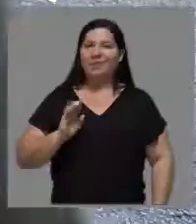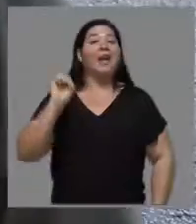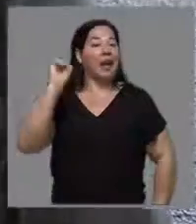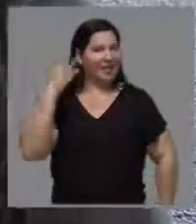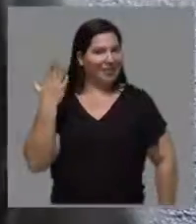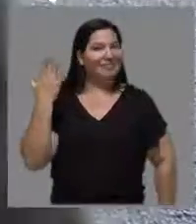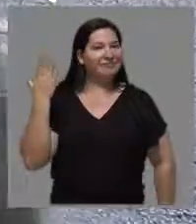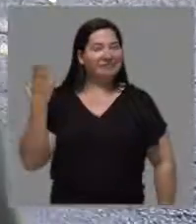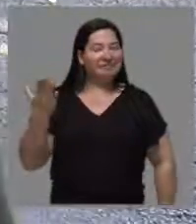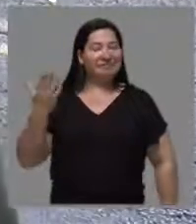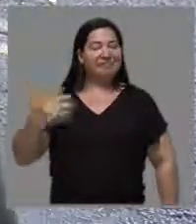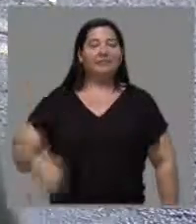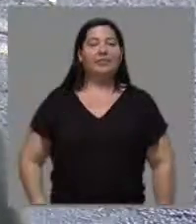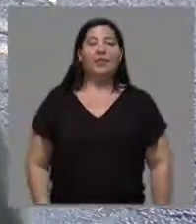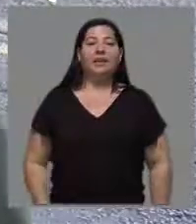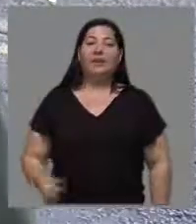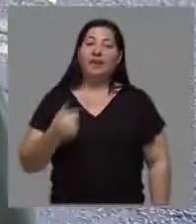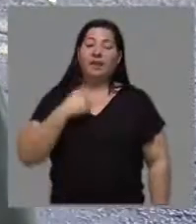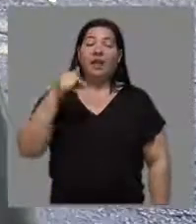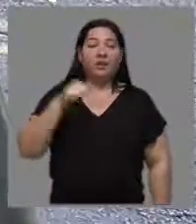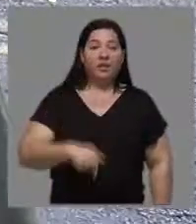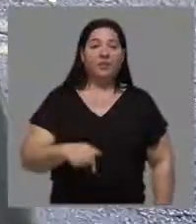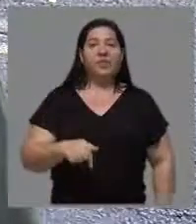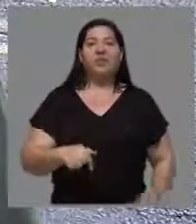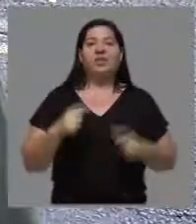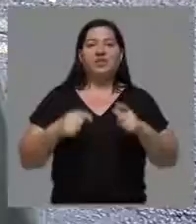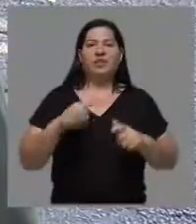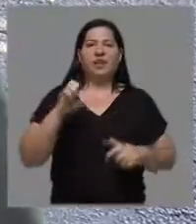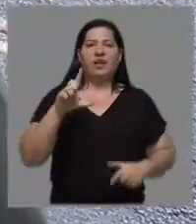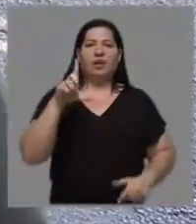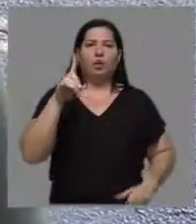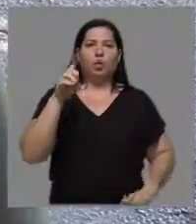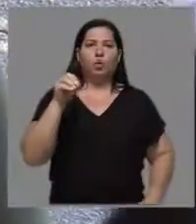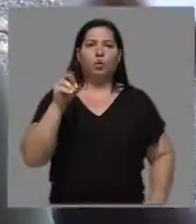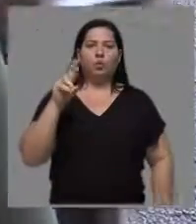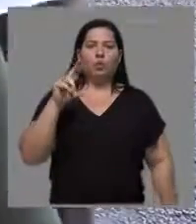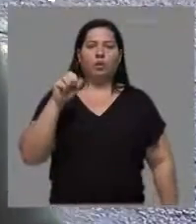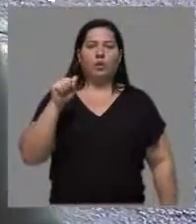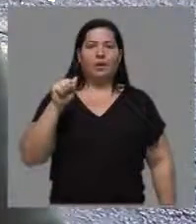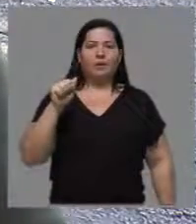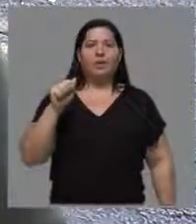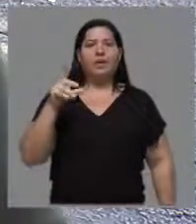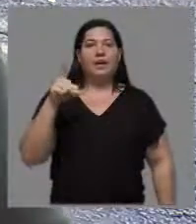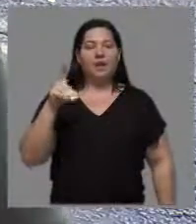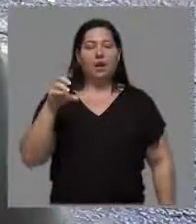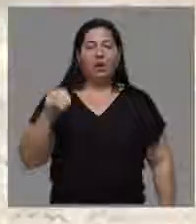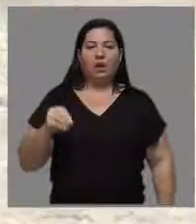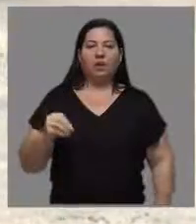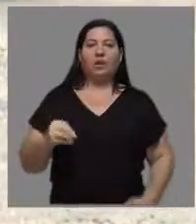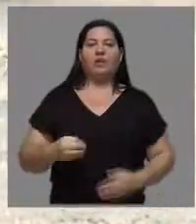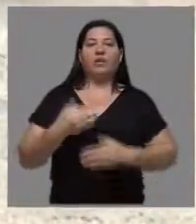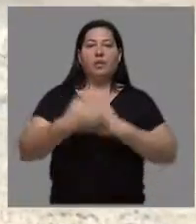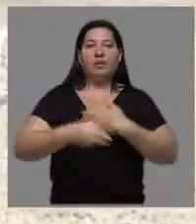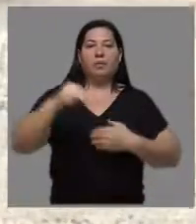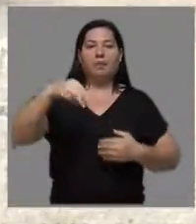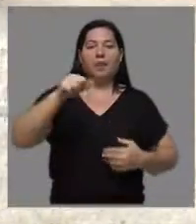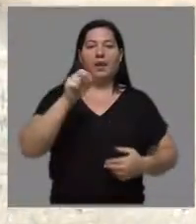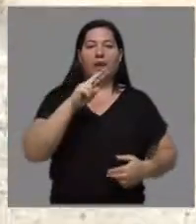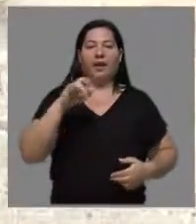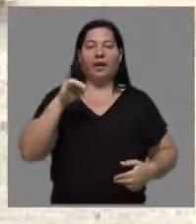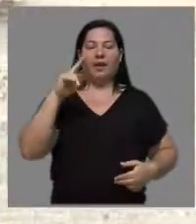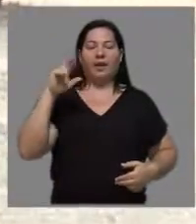cumprido. Hoje eu estou aqui no Jardim Eldorado, né, nas imediações aqui do trevo de frente ao Marreira, Adelavo Zirmena,